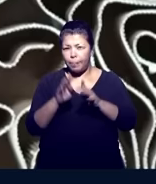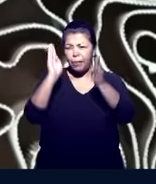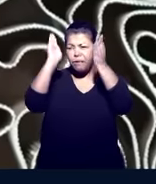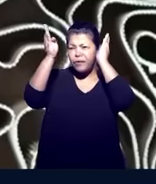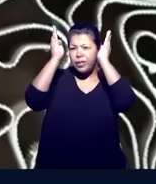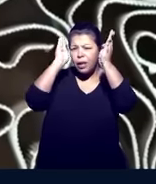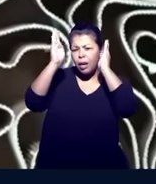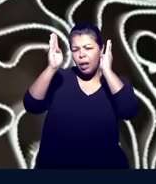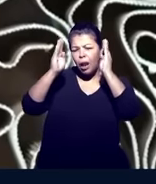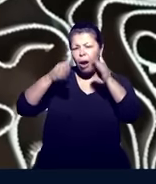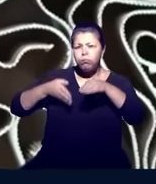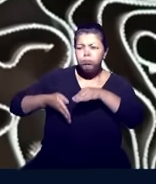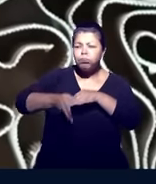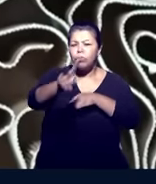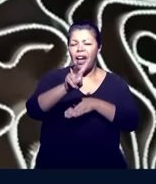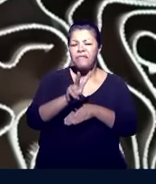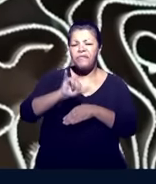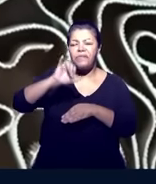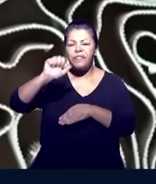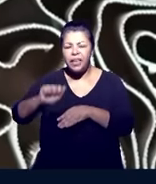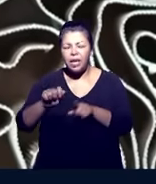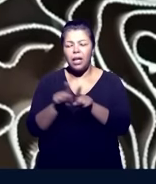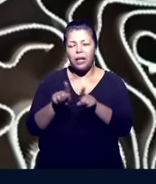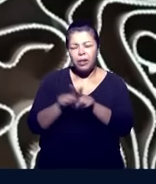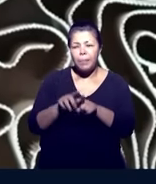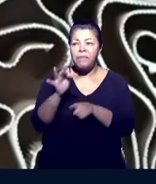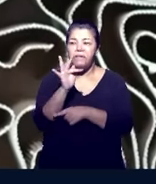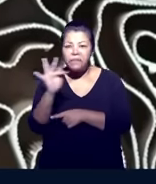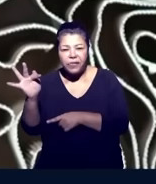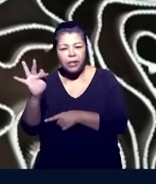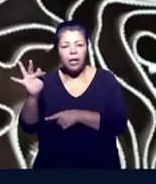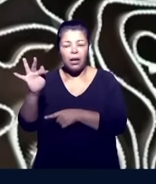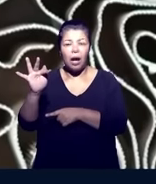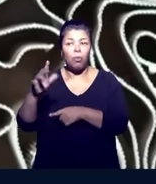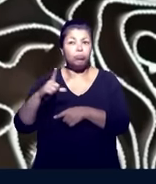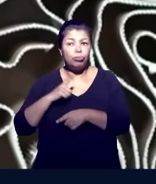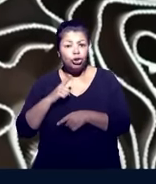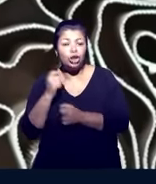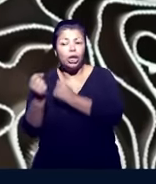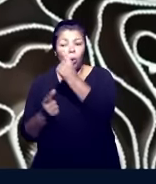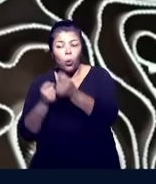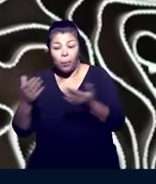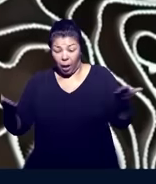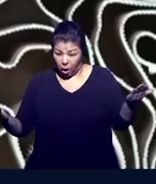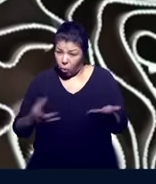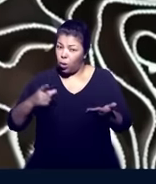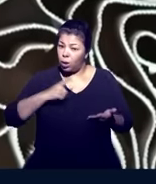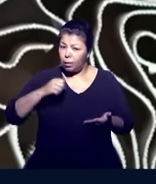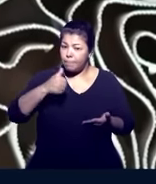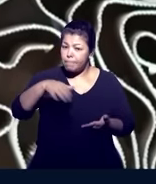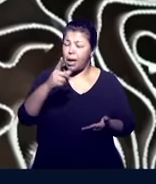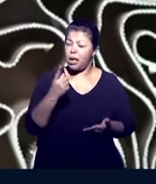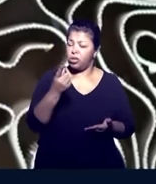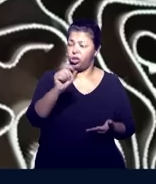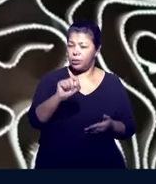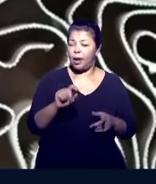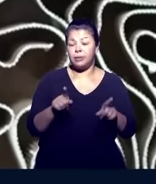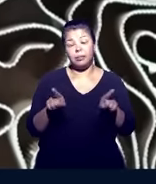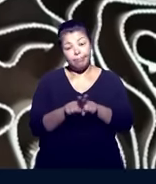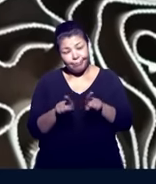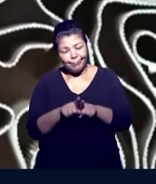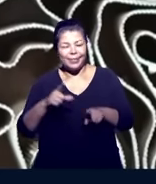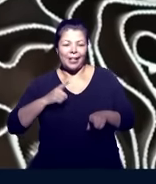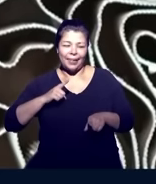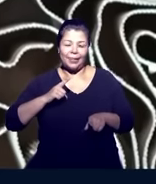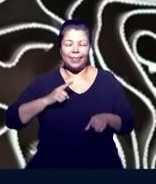duas ou três por ano tem um plano de fazer 10 concessões ano que vem e o país hoje tem programas sociais enfim como bolsa família que